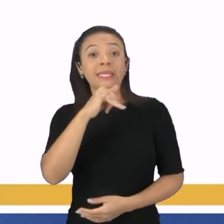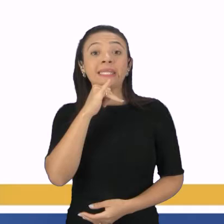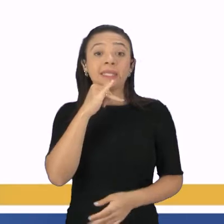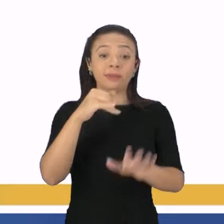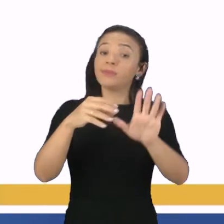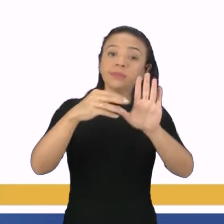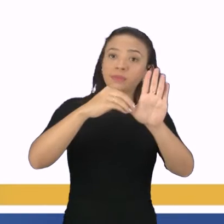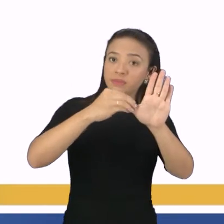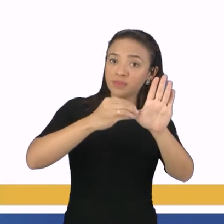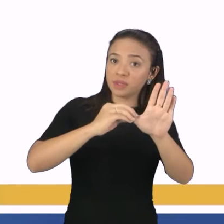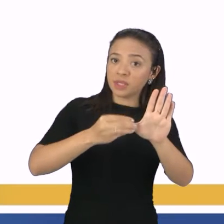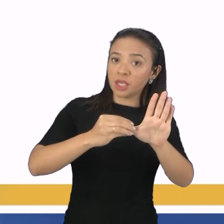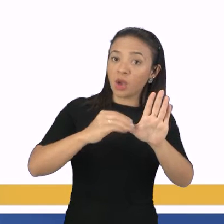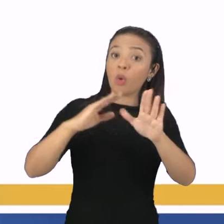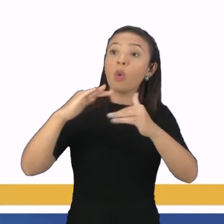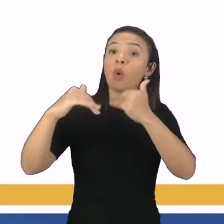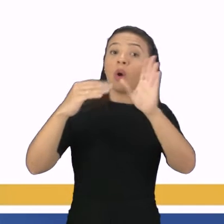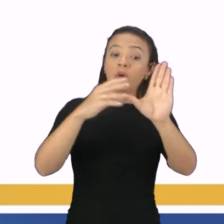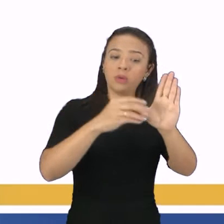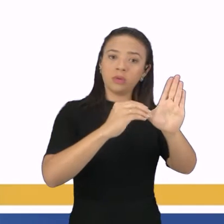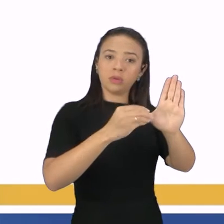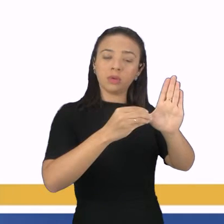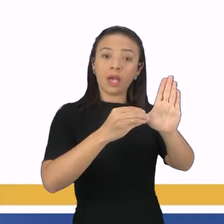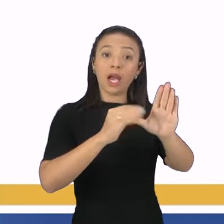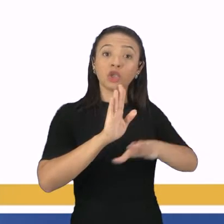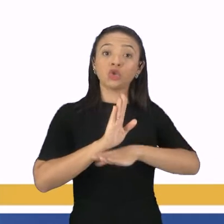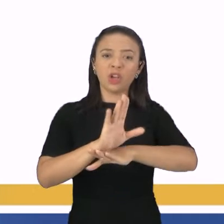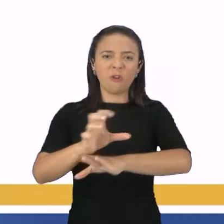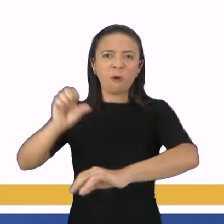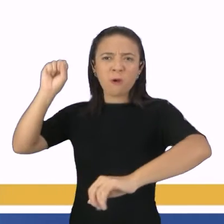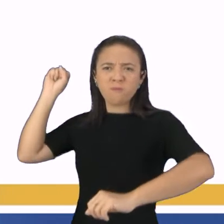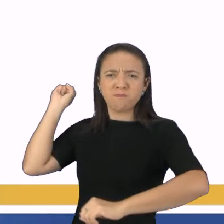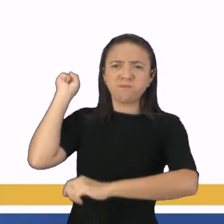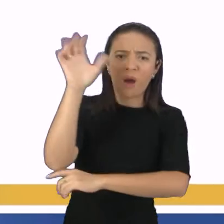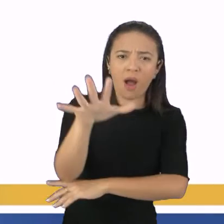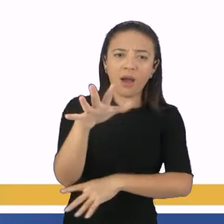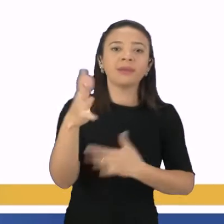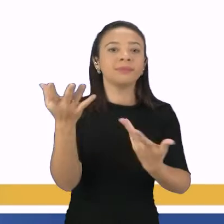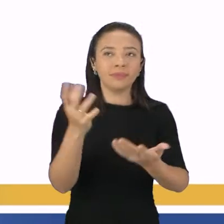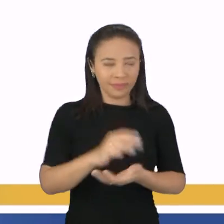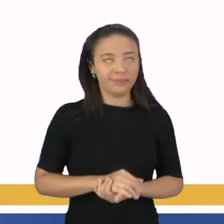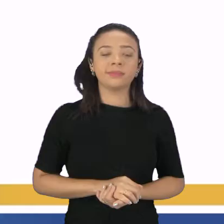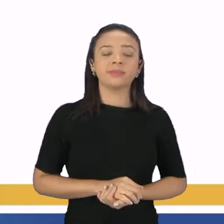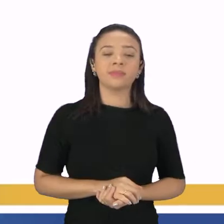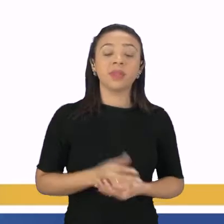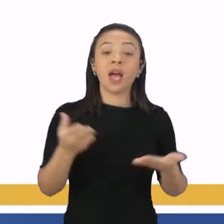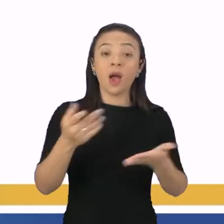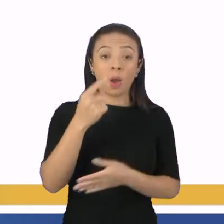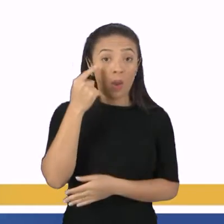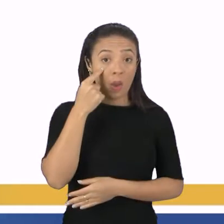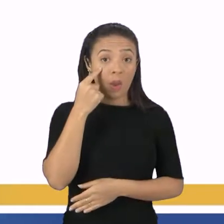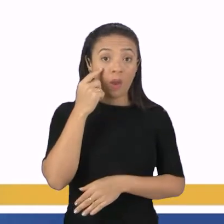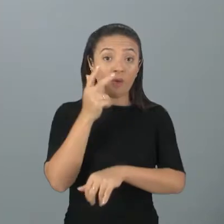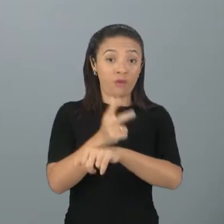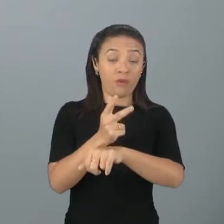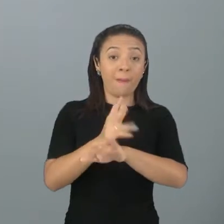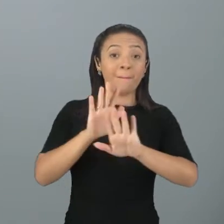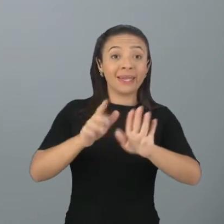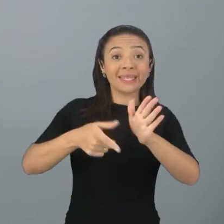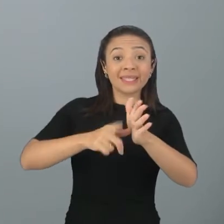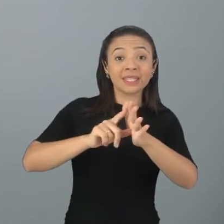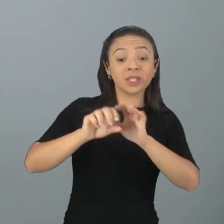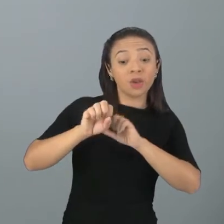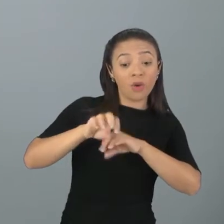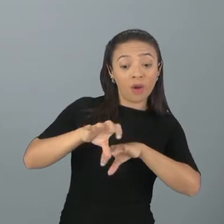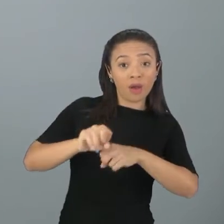desenvolvimento para nos dar a possibilidade de arremessamentos. Então, antes da gente ver esse pequeno videozinho, eu venho dizer